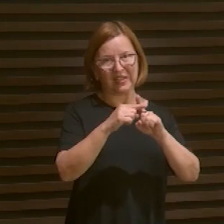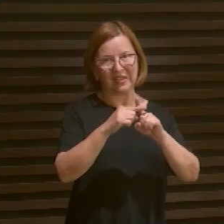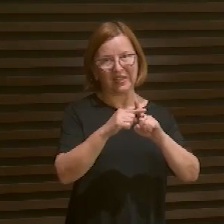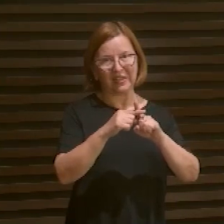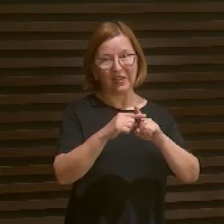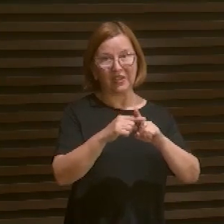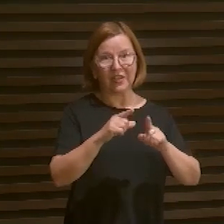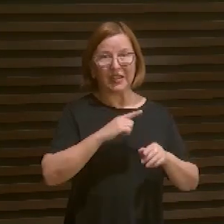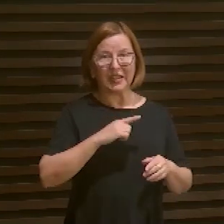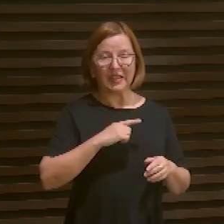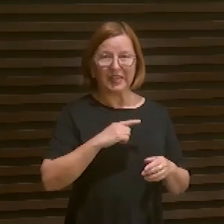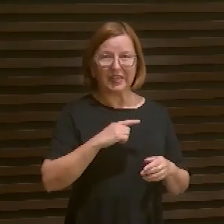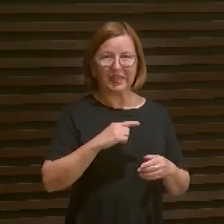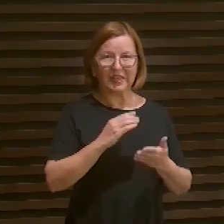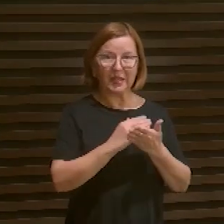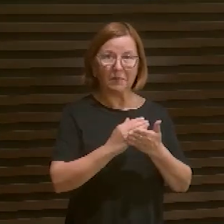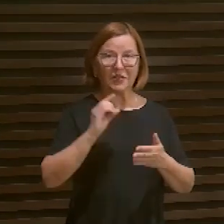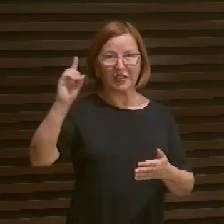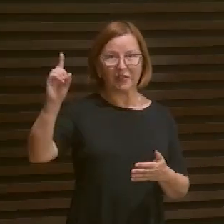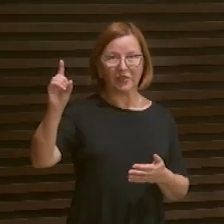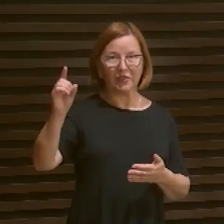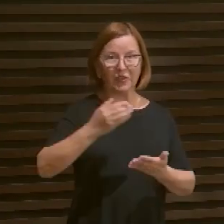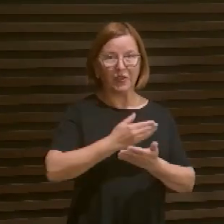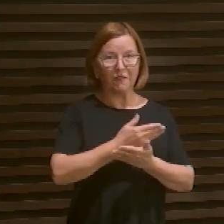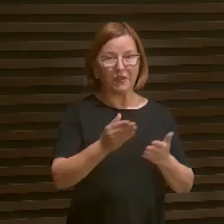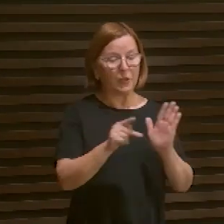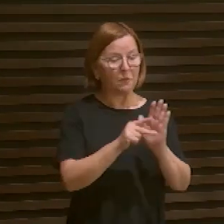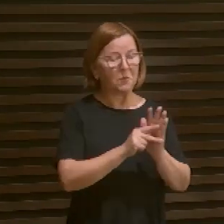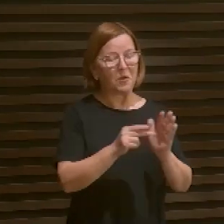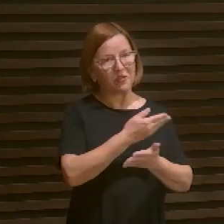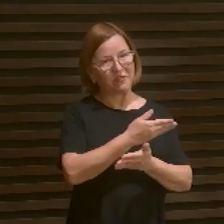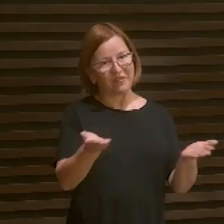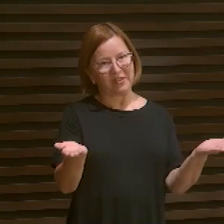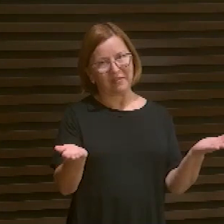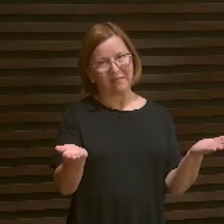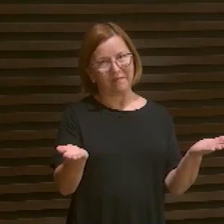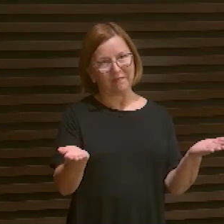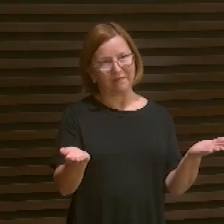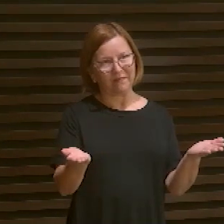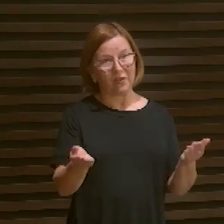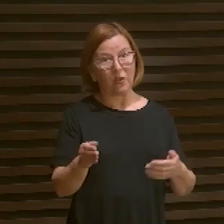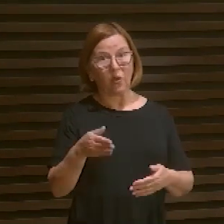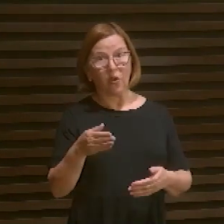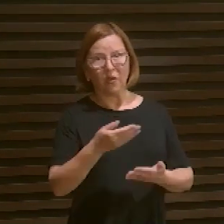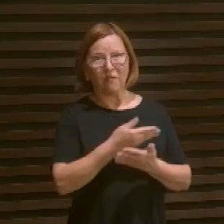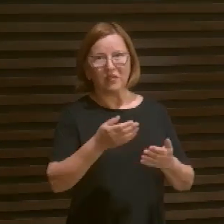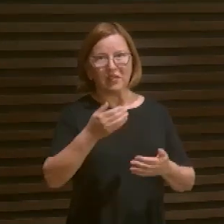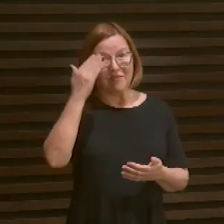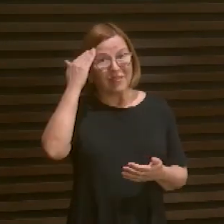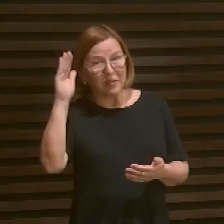parte de Deus e que não sois de vós mesmos. Acaso não sabeis que o vosso